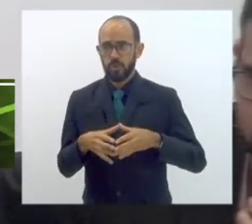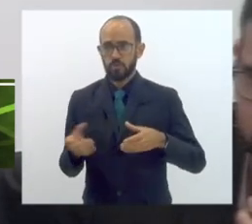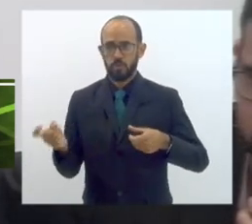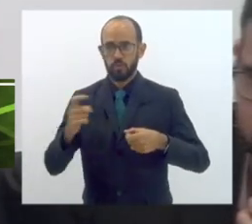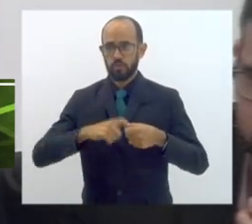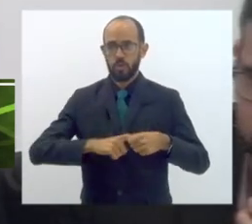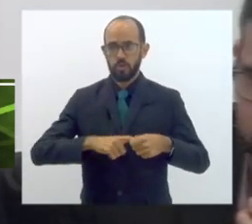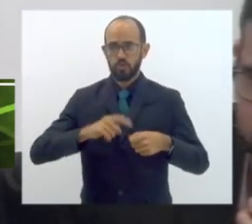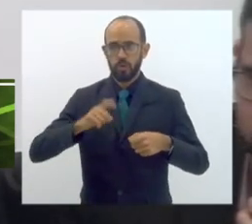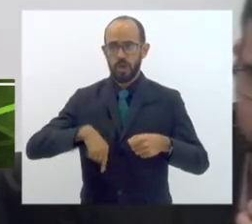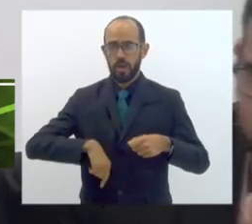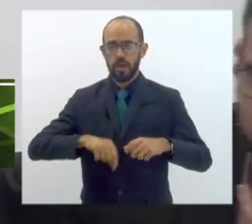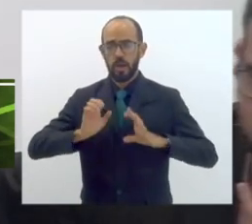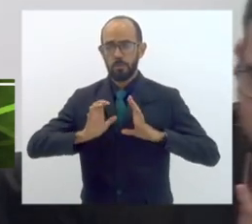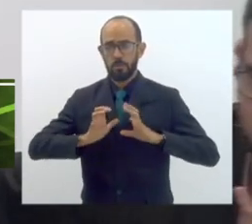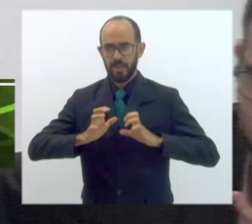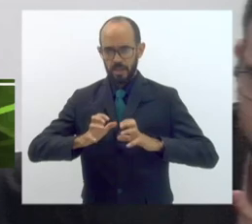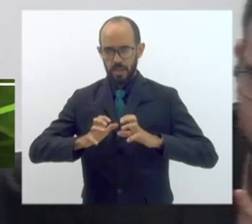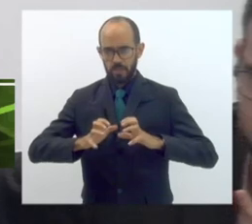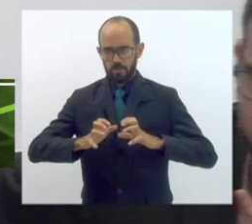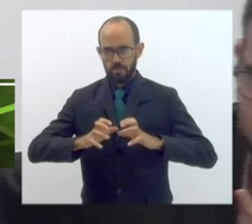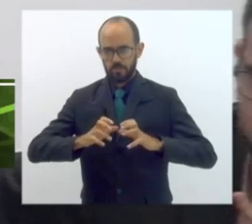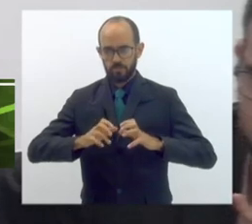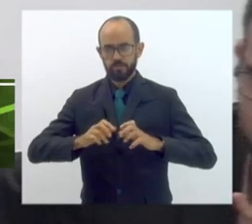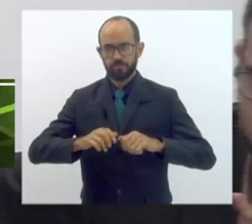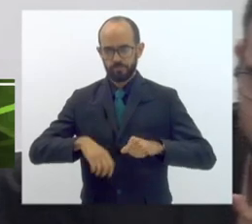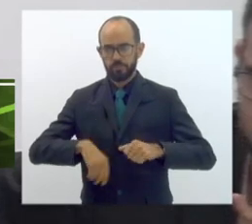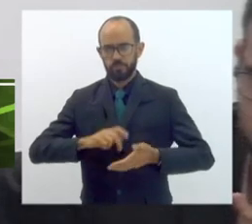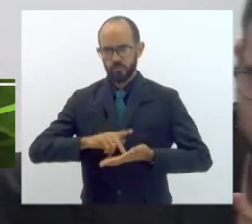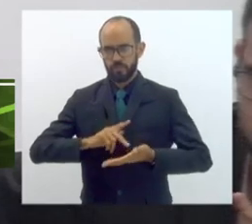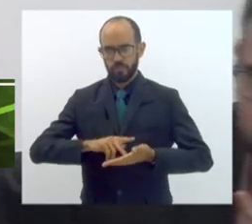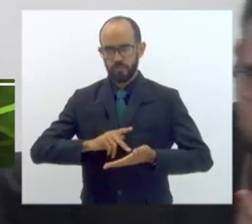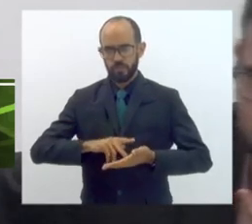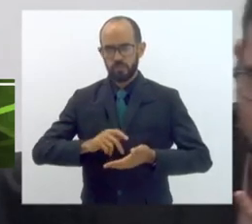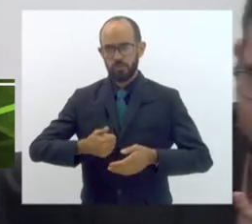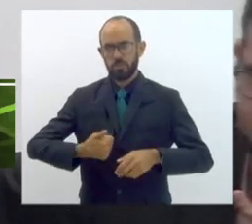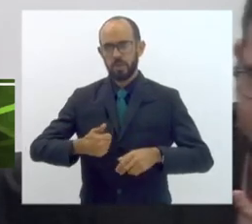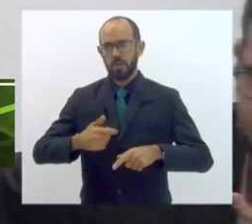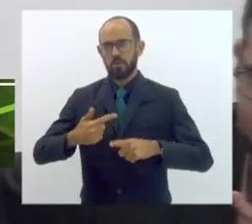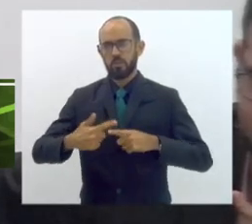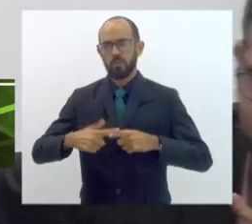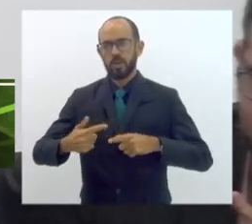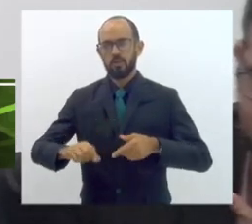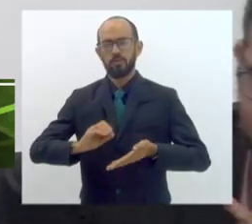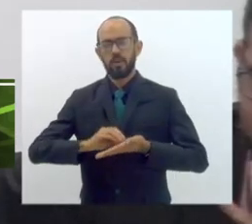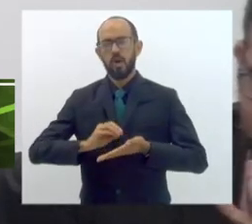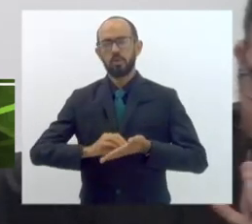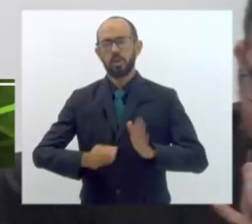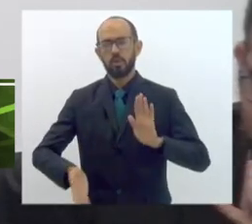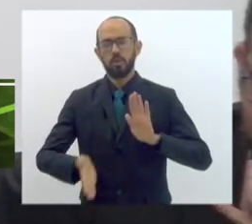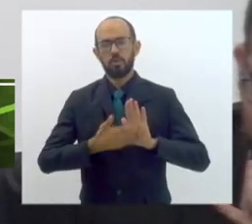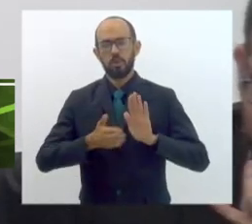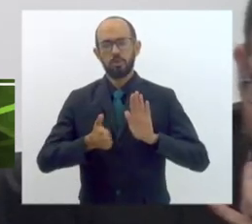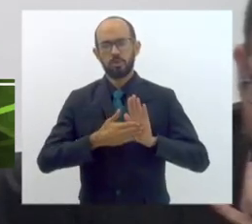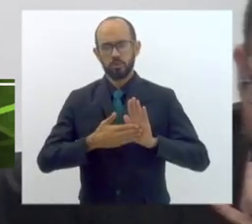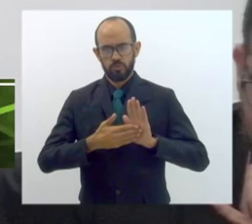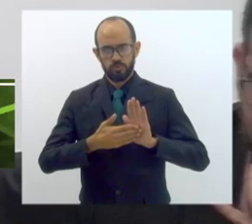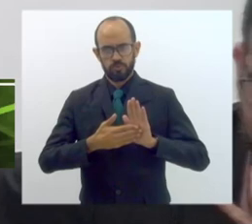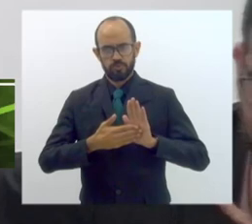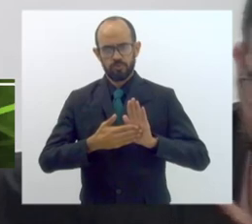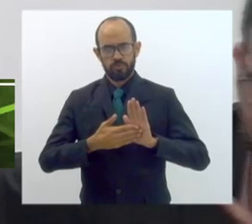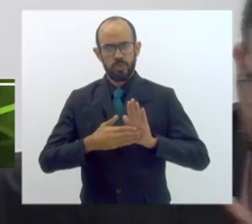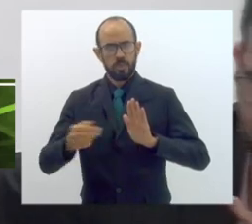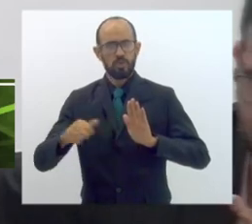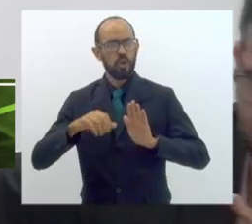era comprar uma briga enorme. Primeiro, pela falta de compromisso que tinha, das promessas que